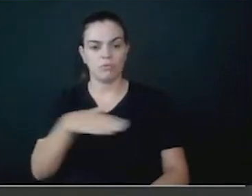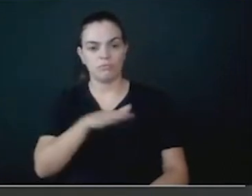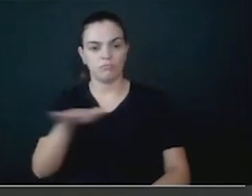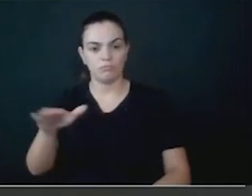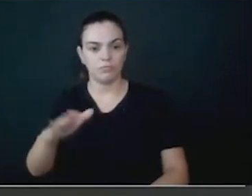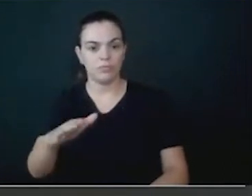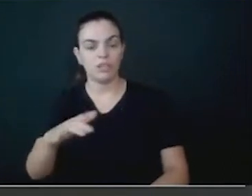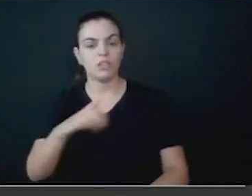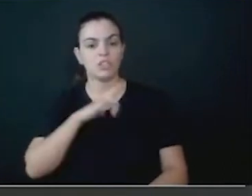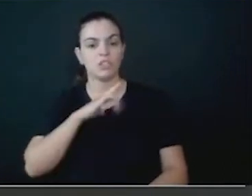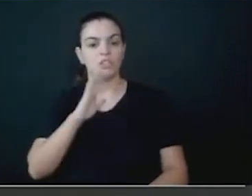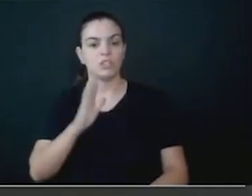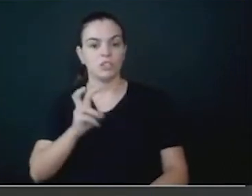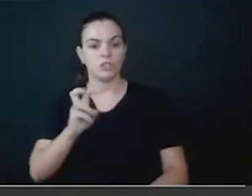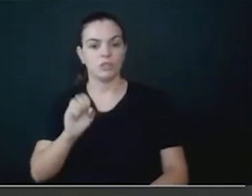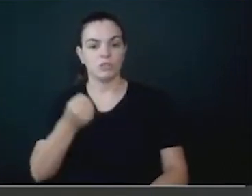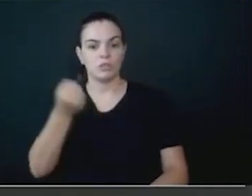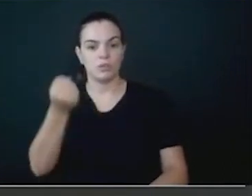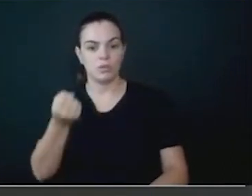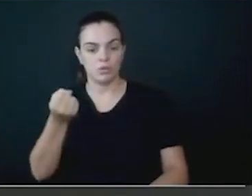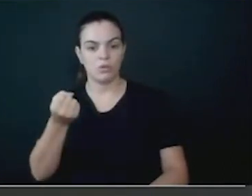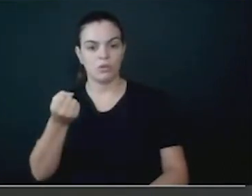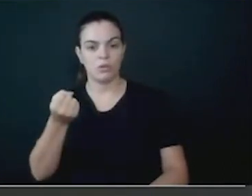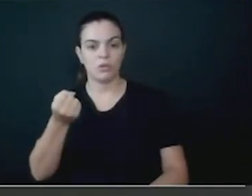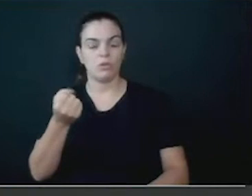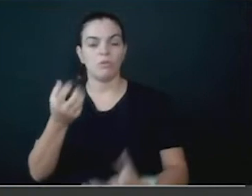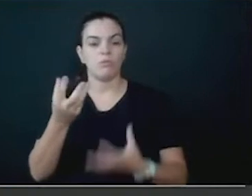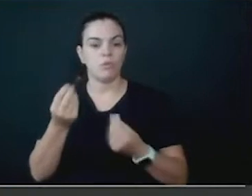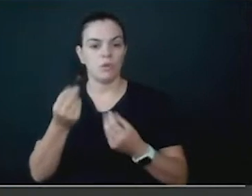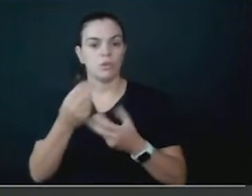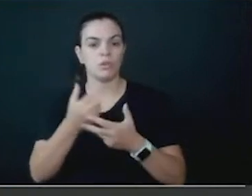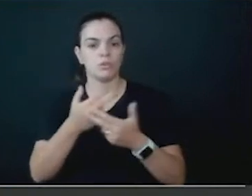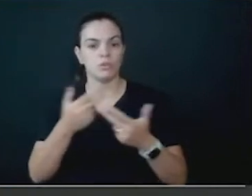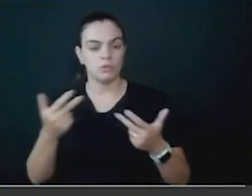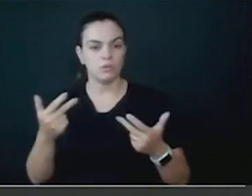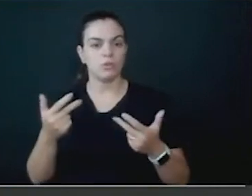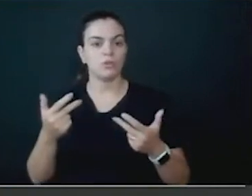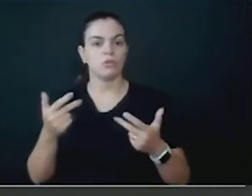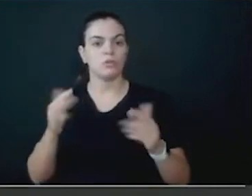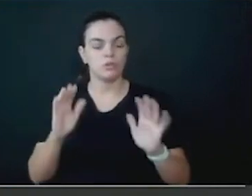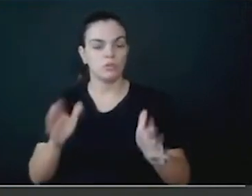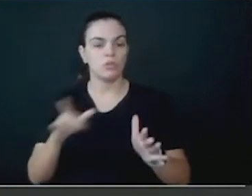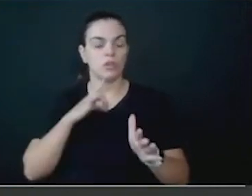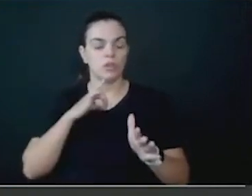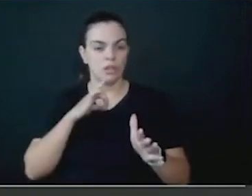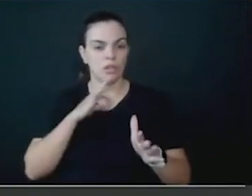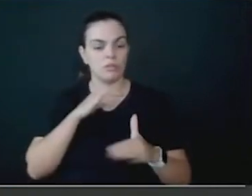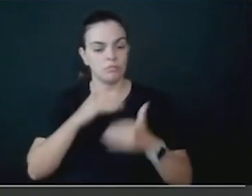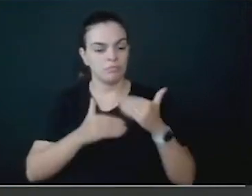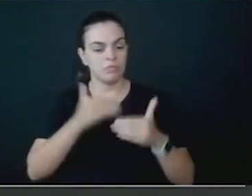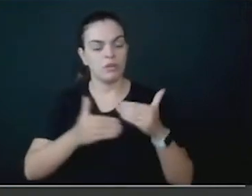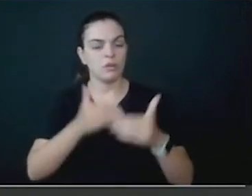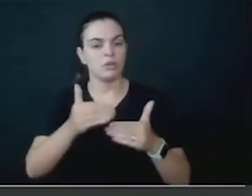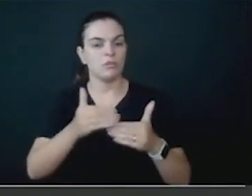58%, então também com muita coisa sendo licitada para ser implantado aí nos próximos 2 anos, 210